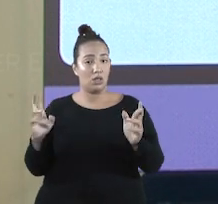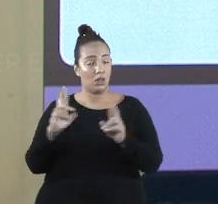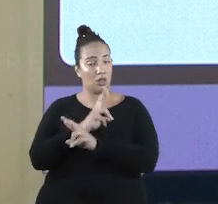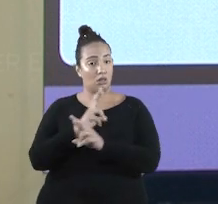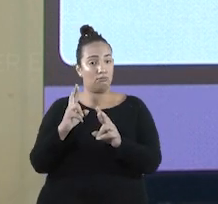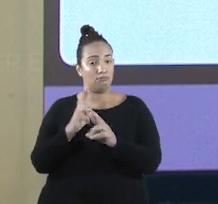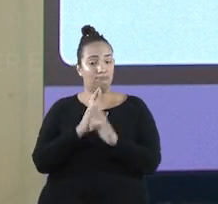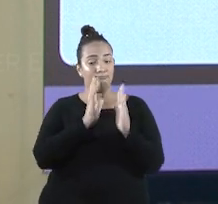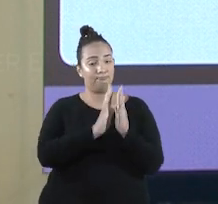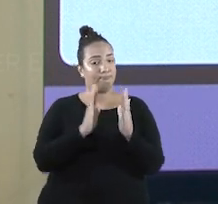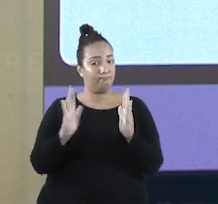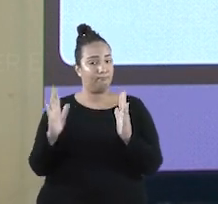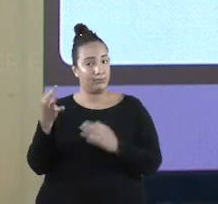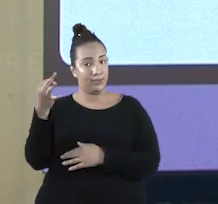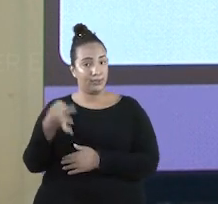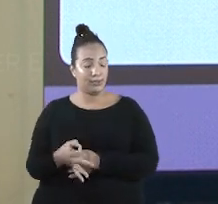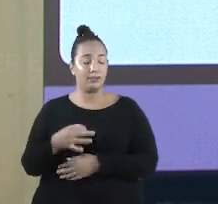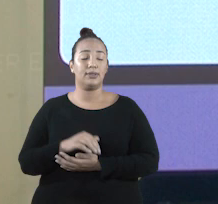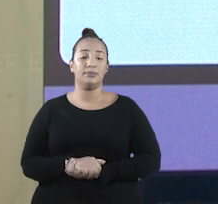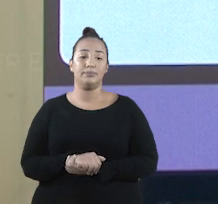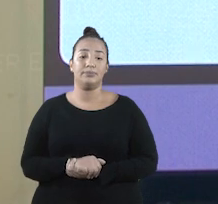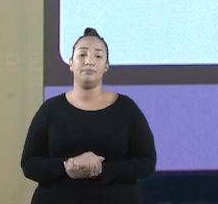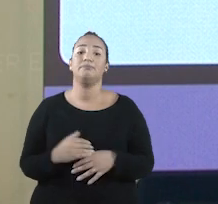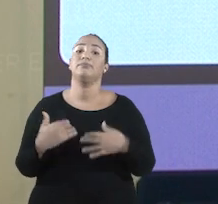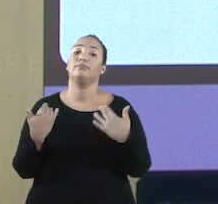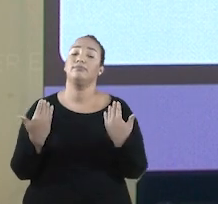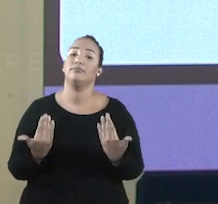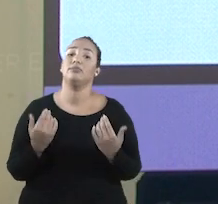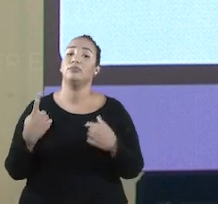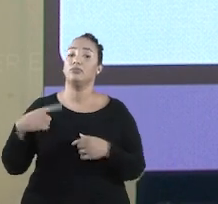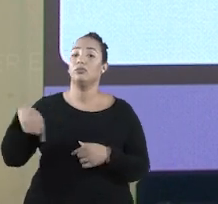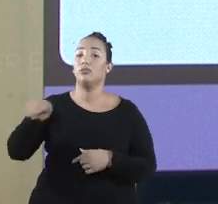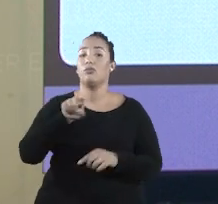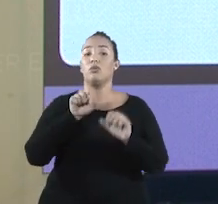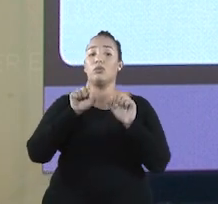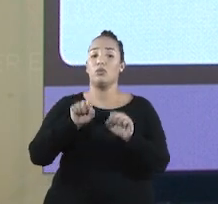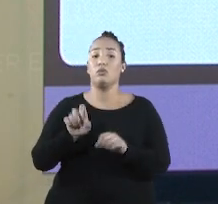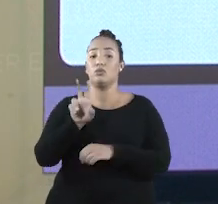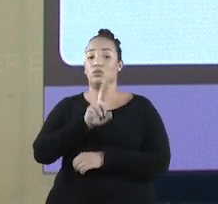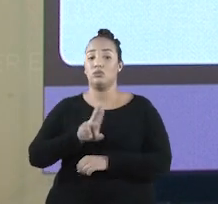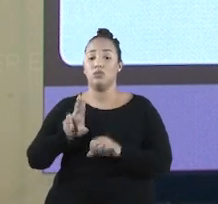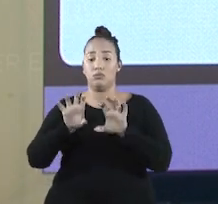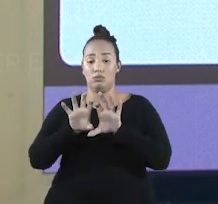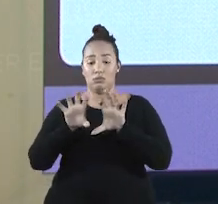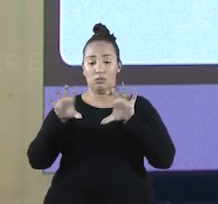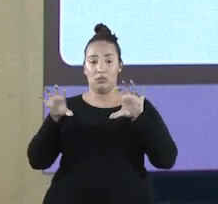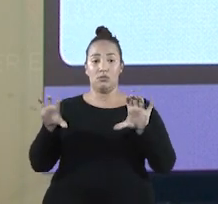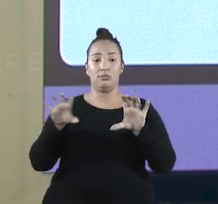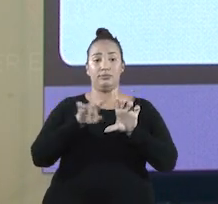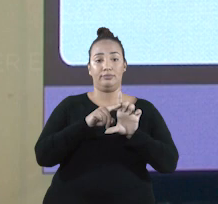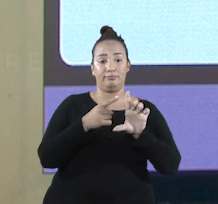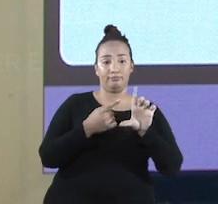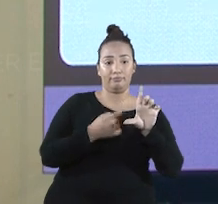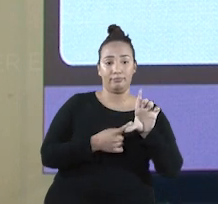essas relações na ordem correta. Para isso, podemos pôr os dois triângulos com